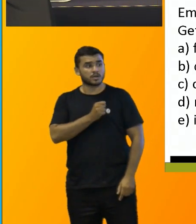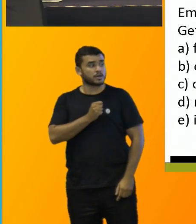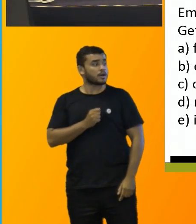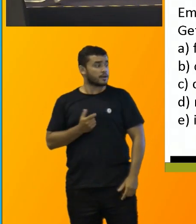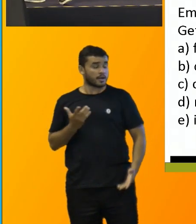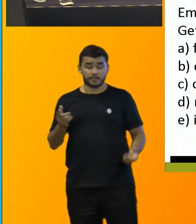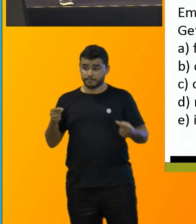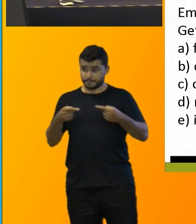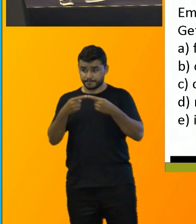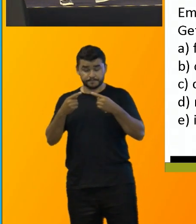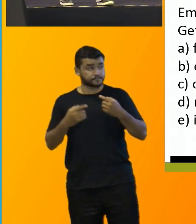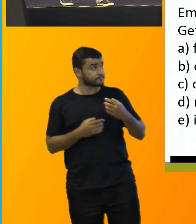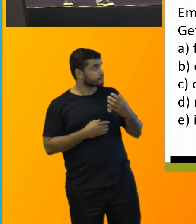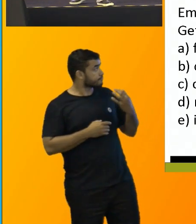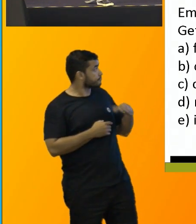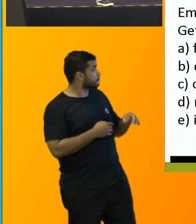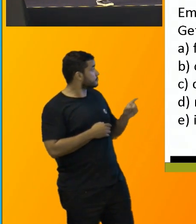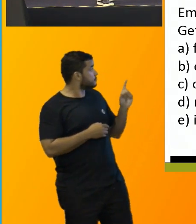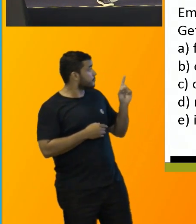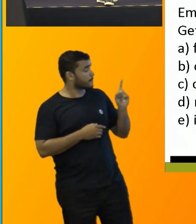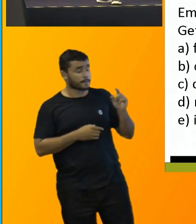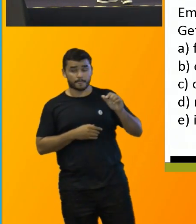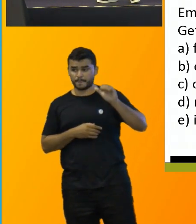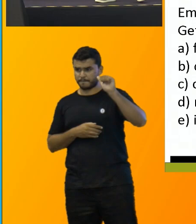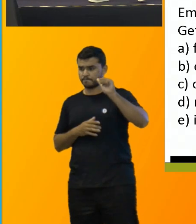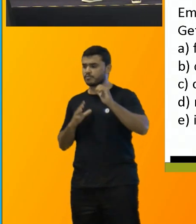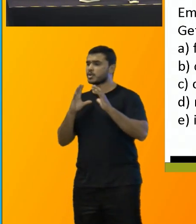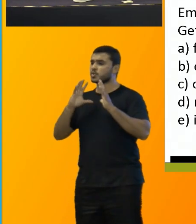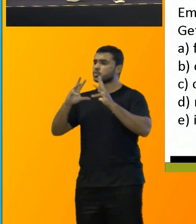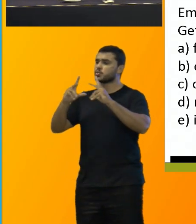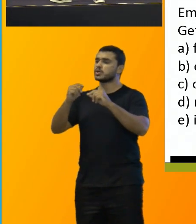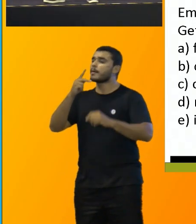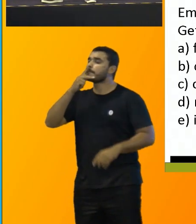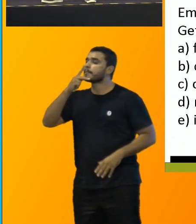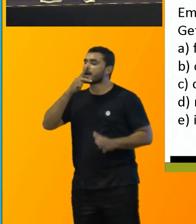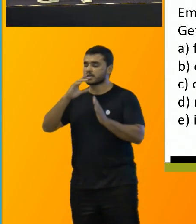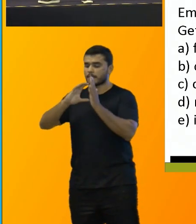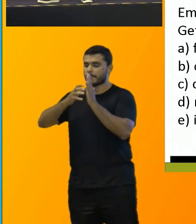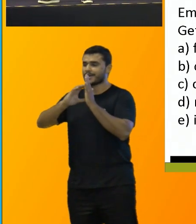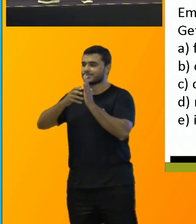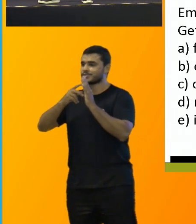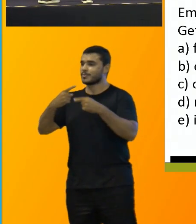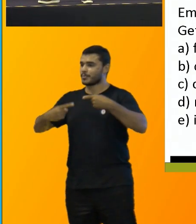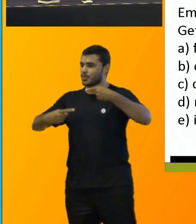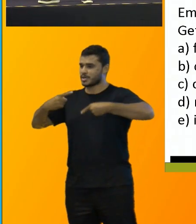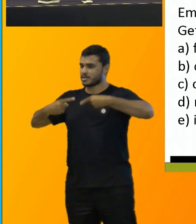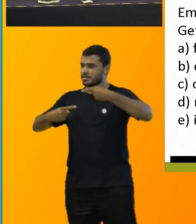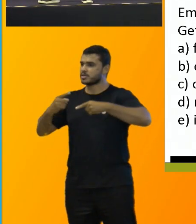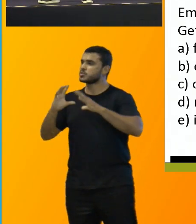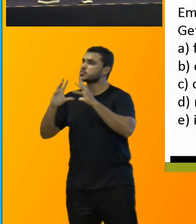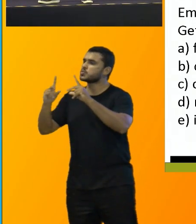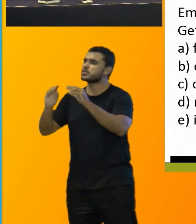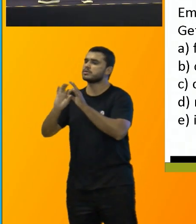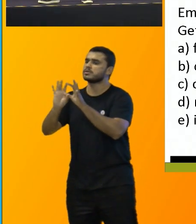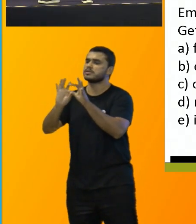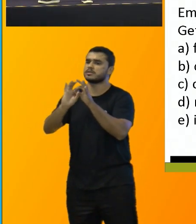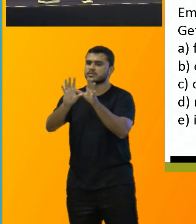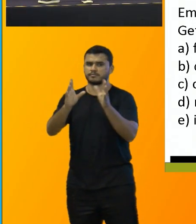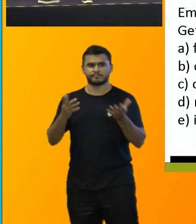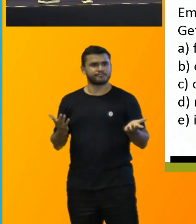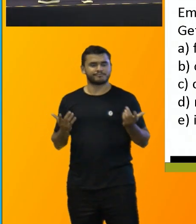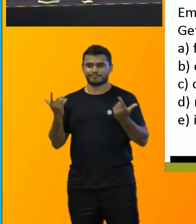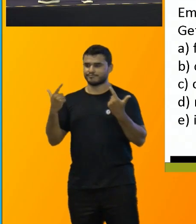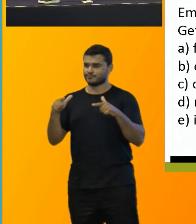A. Funcionamento regular dos partidos políticos. Era isso que Getúlio estava falando? Quase não tinham